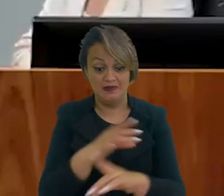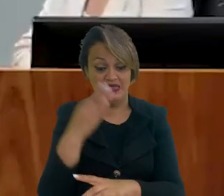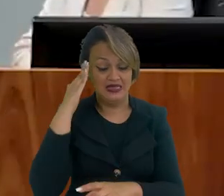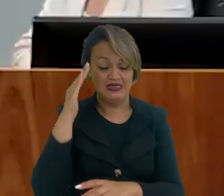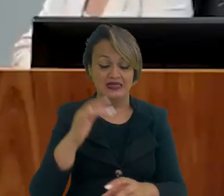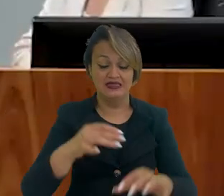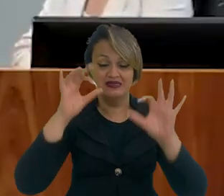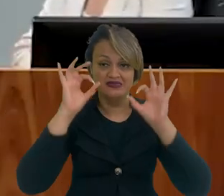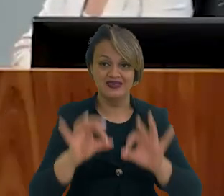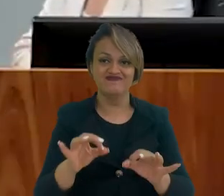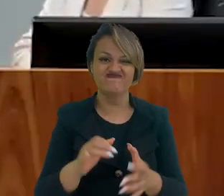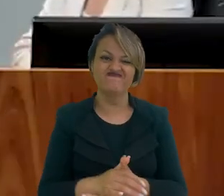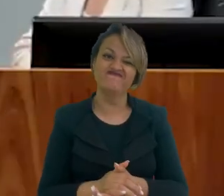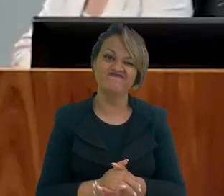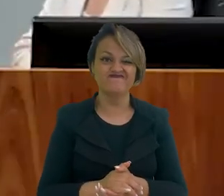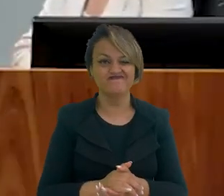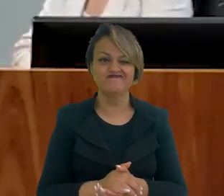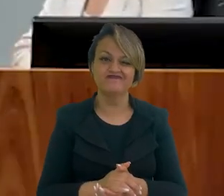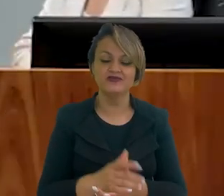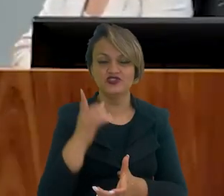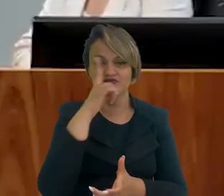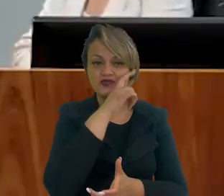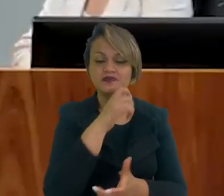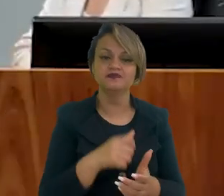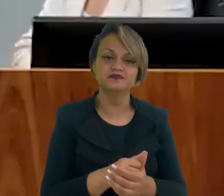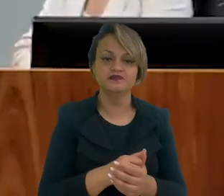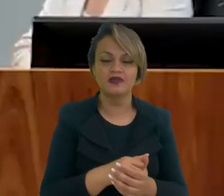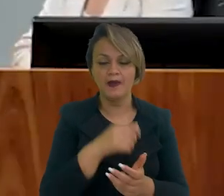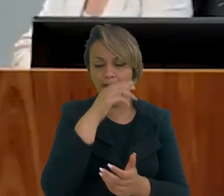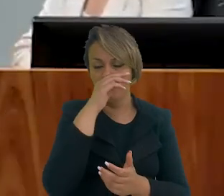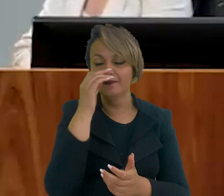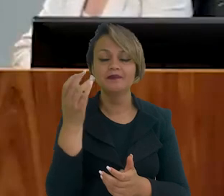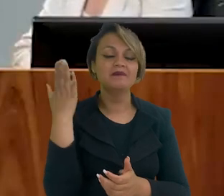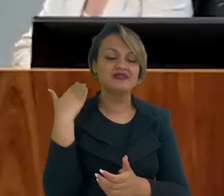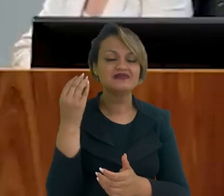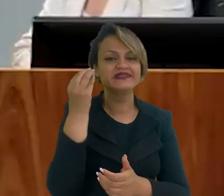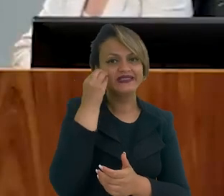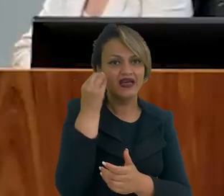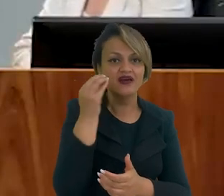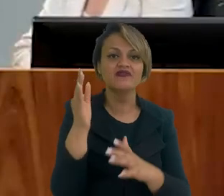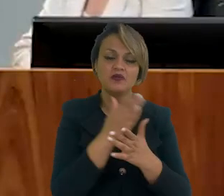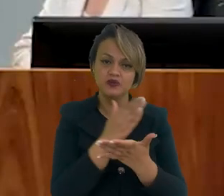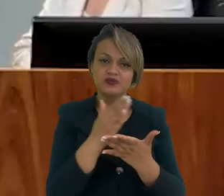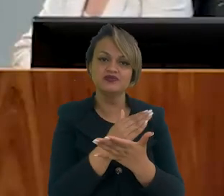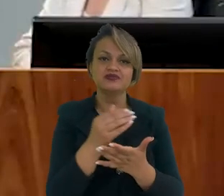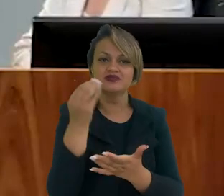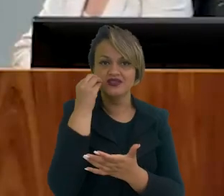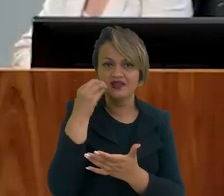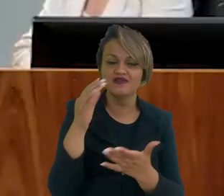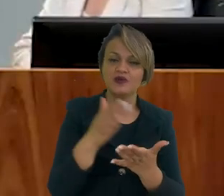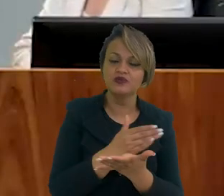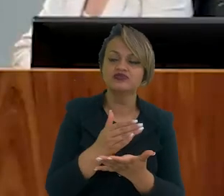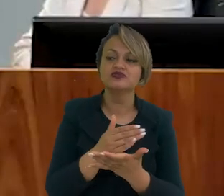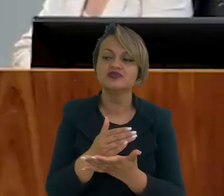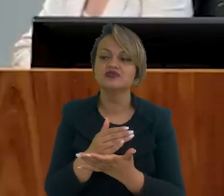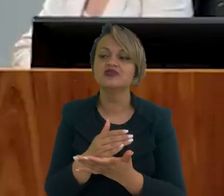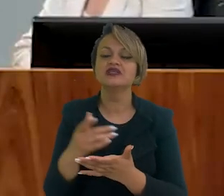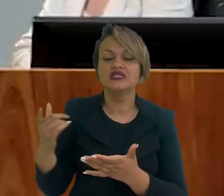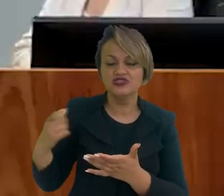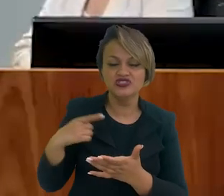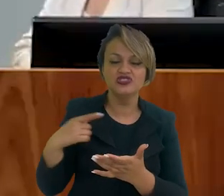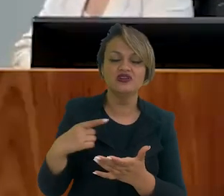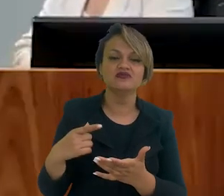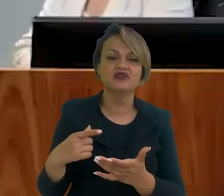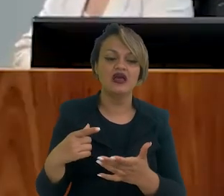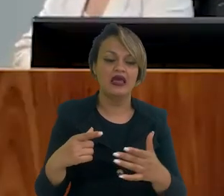pontos de apoio Mas sinceramente chegar com exatidão ao valor vejo com dificuldade antigamente até se